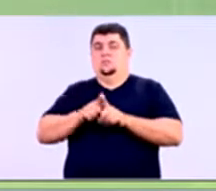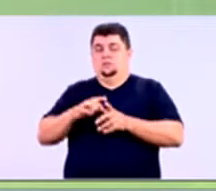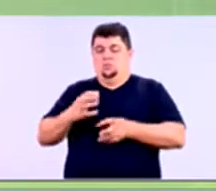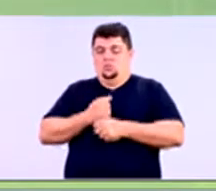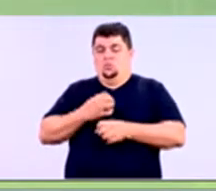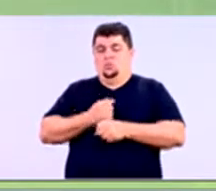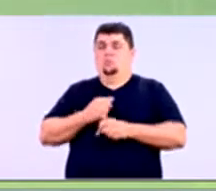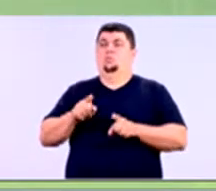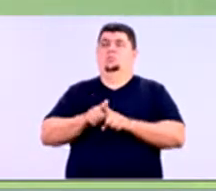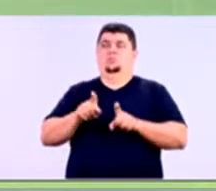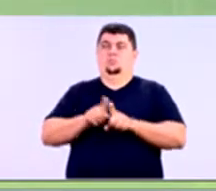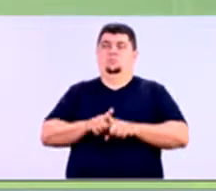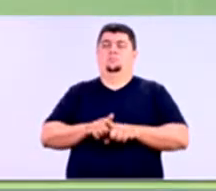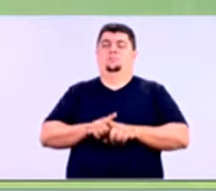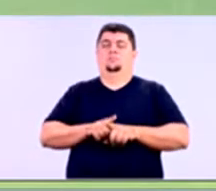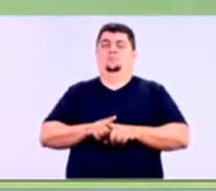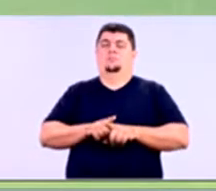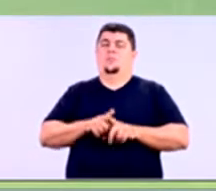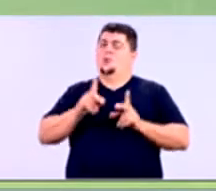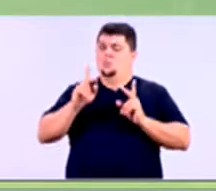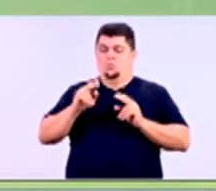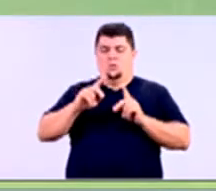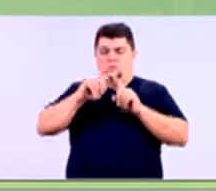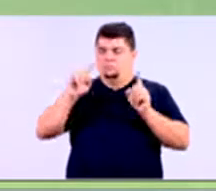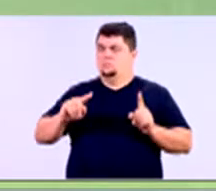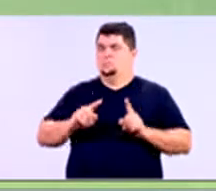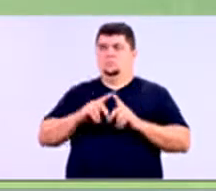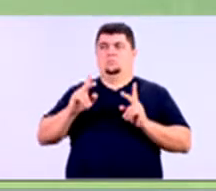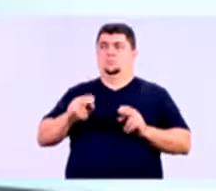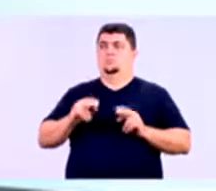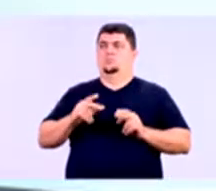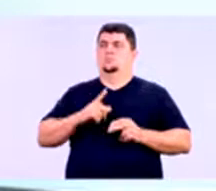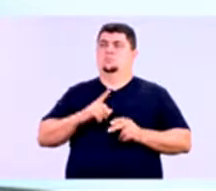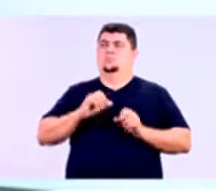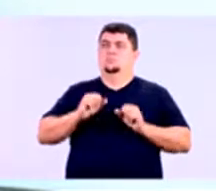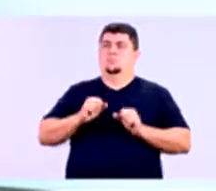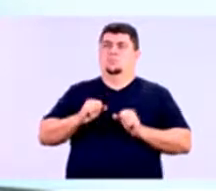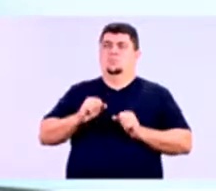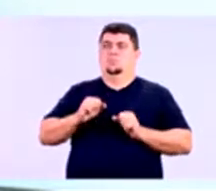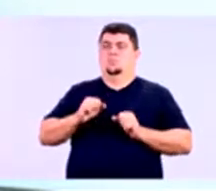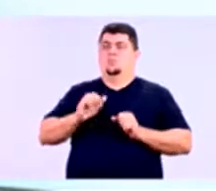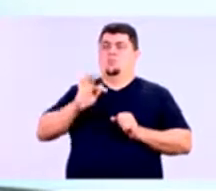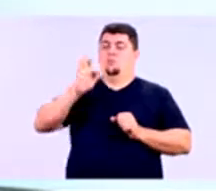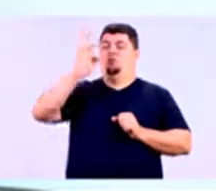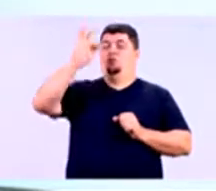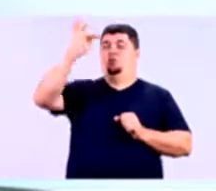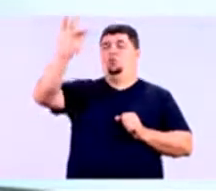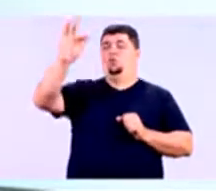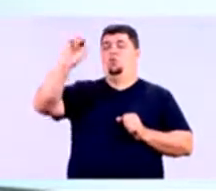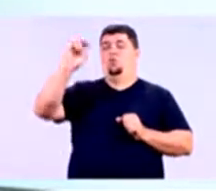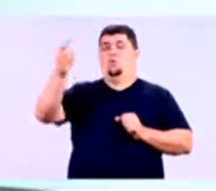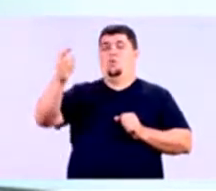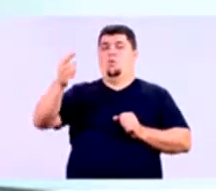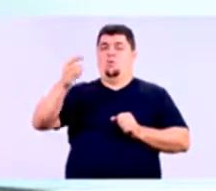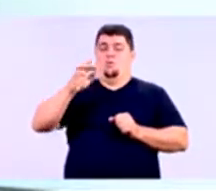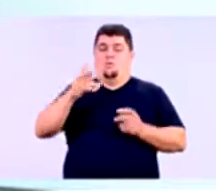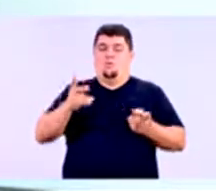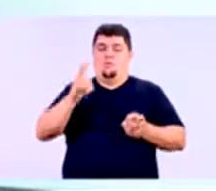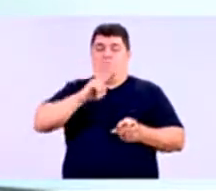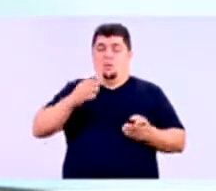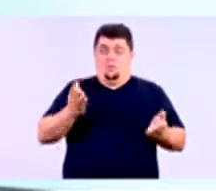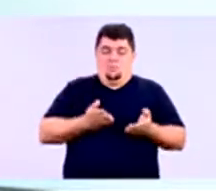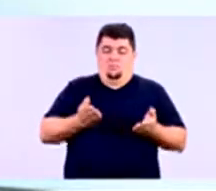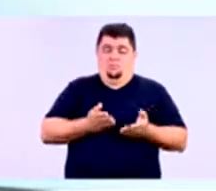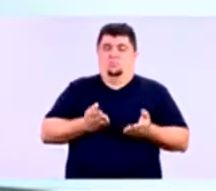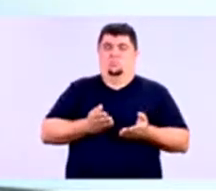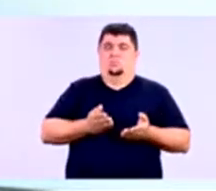a capitalização composta. E aí, da mesma forma, posso calcular em cima do valor futuro ou do valor atualizado, que